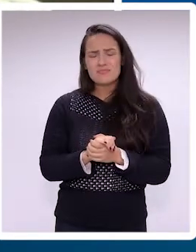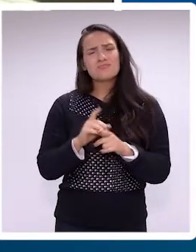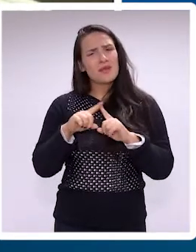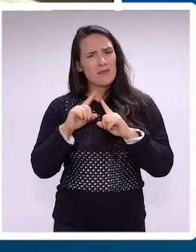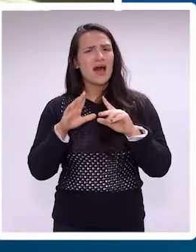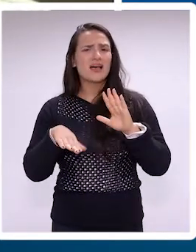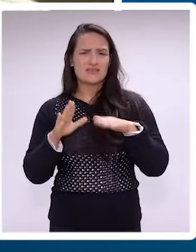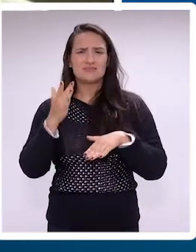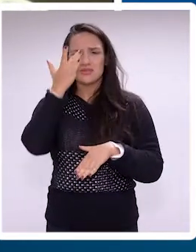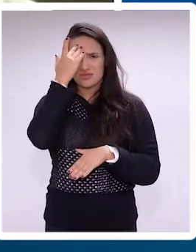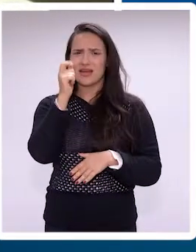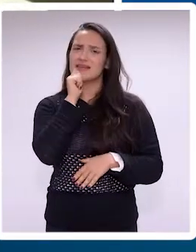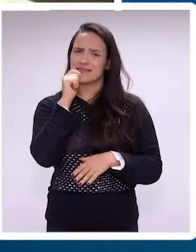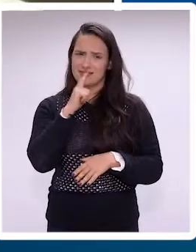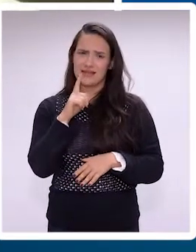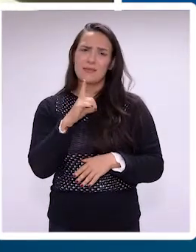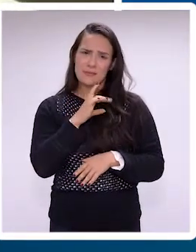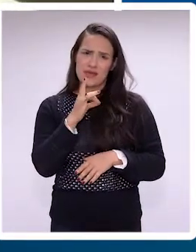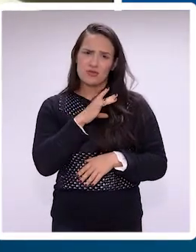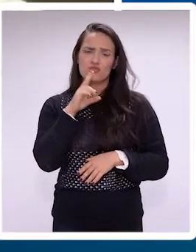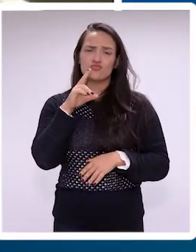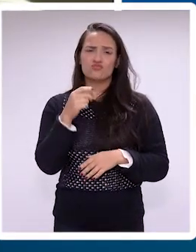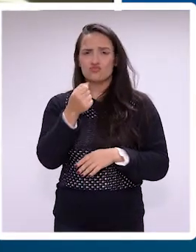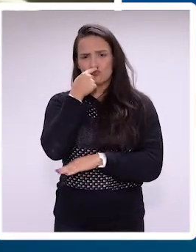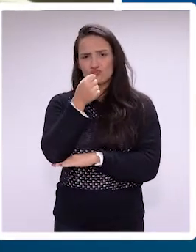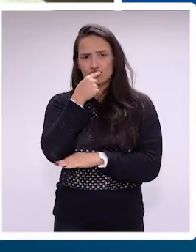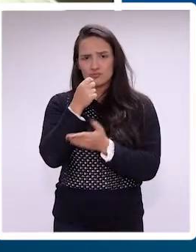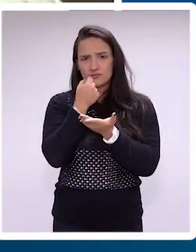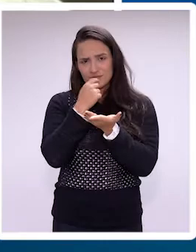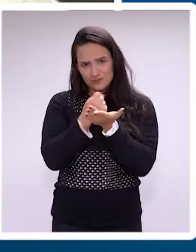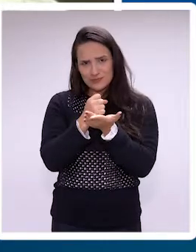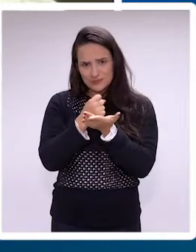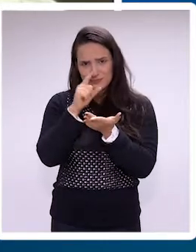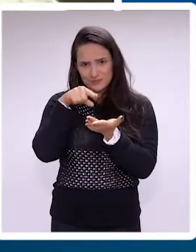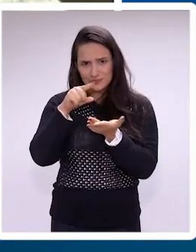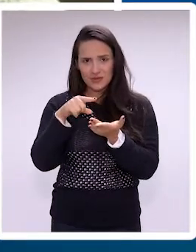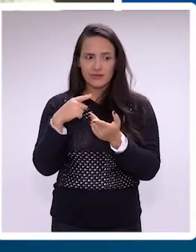os remédios que tratam ansiedade e depressão, né? Porque acham que vai dar